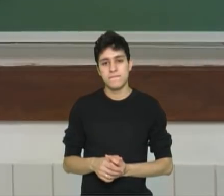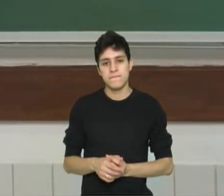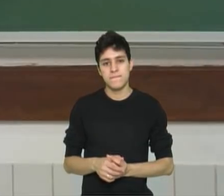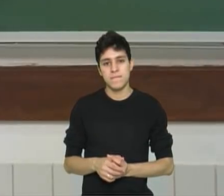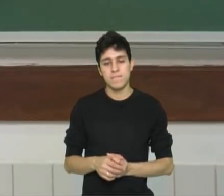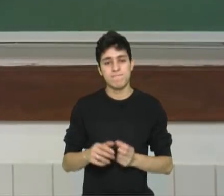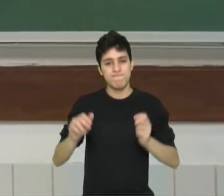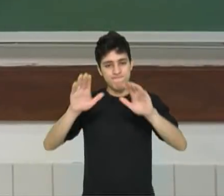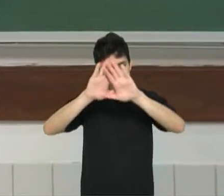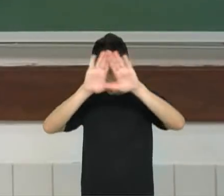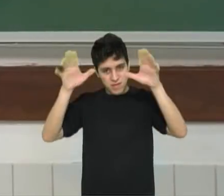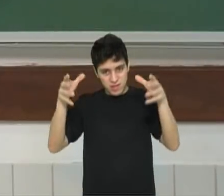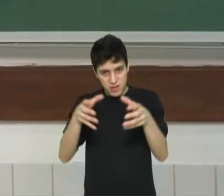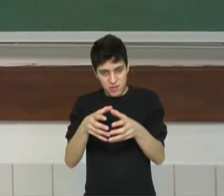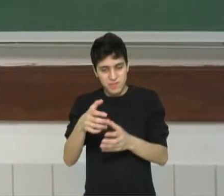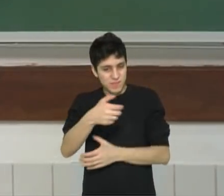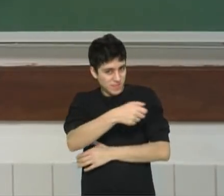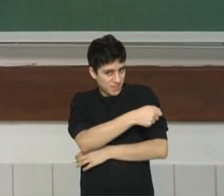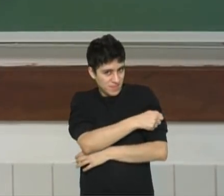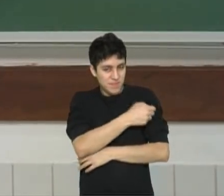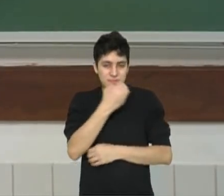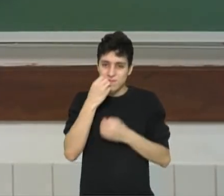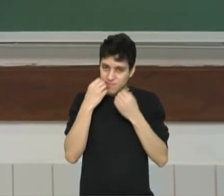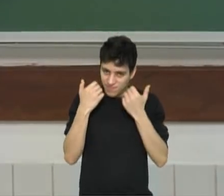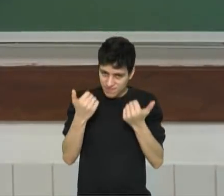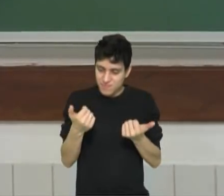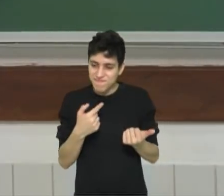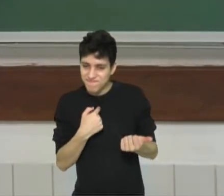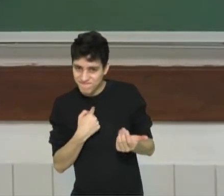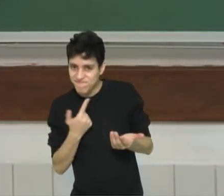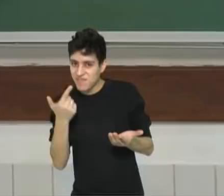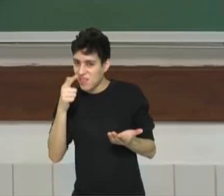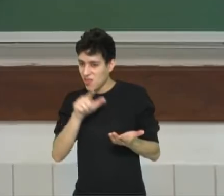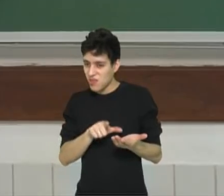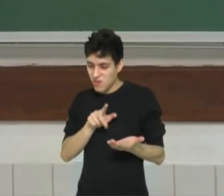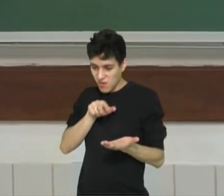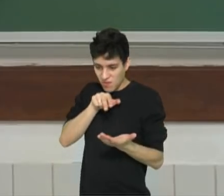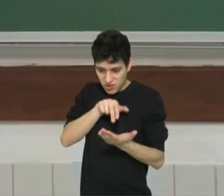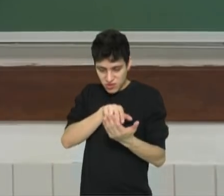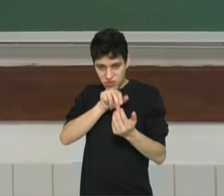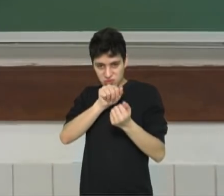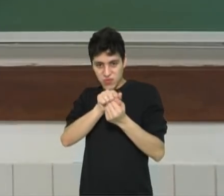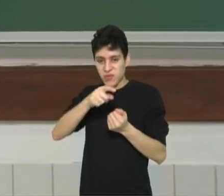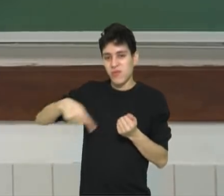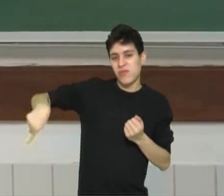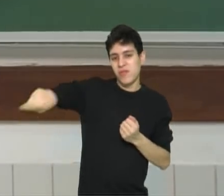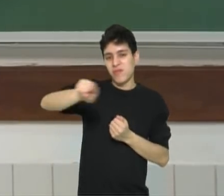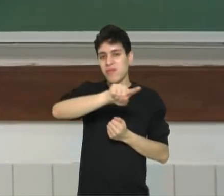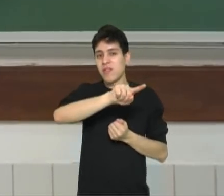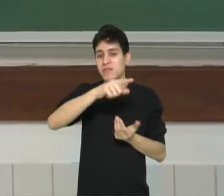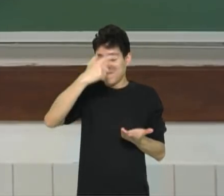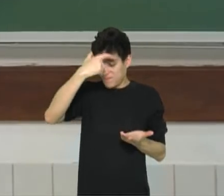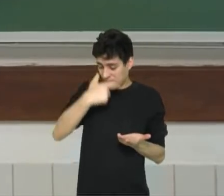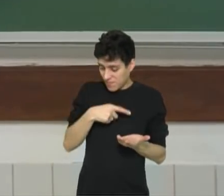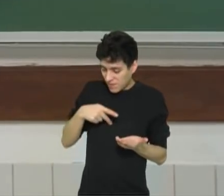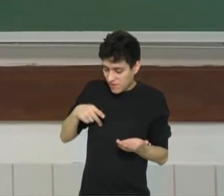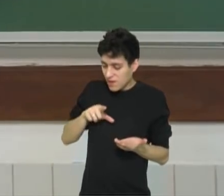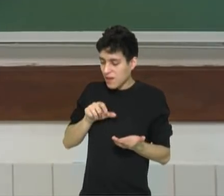Olá, alunos e alunas, tudo bem? De novo, eu aqui com vocês, né, professora Larissa, de